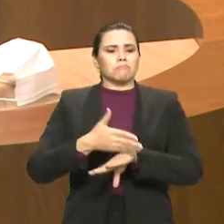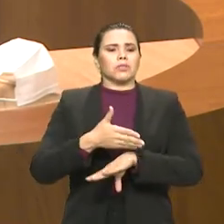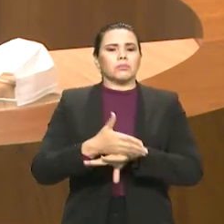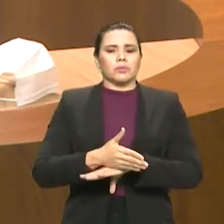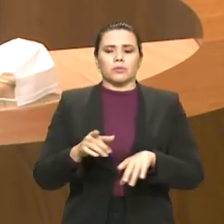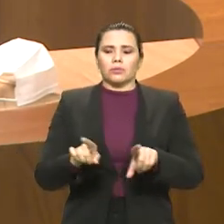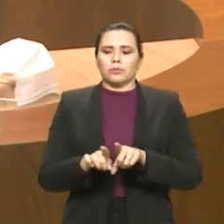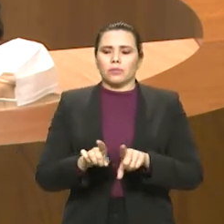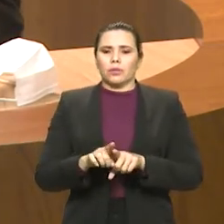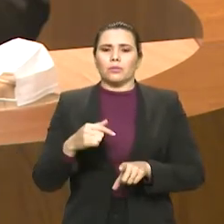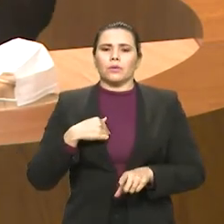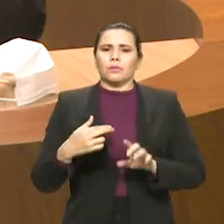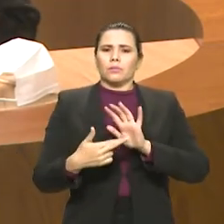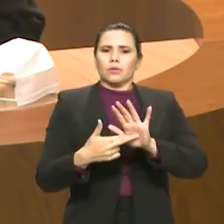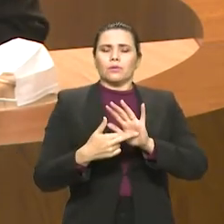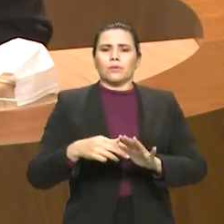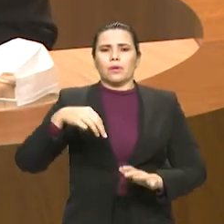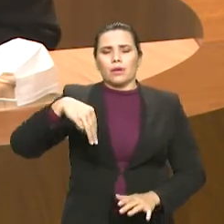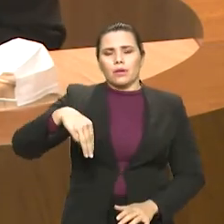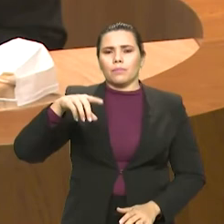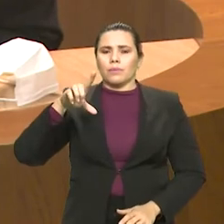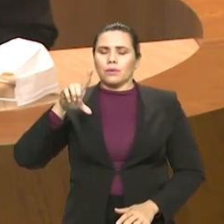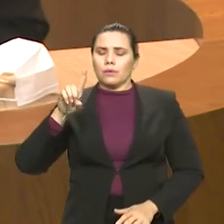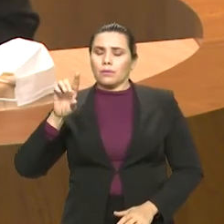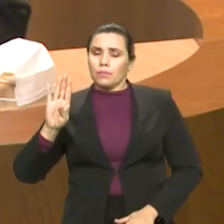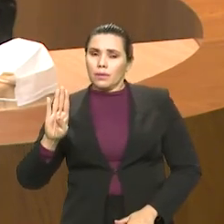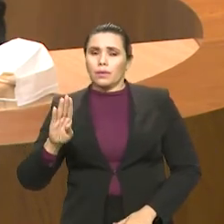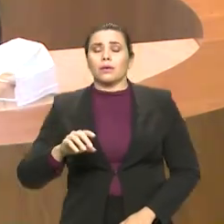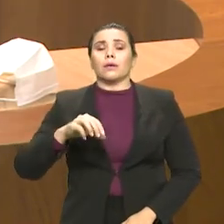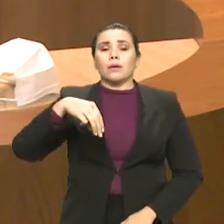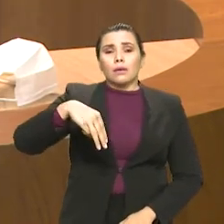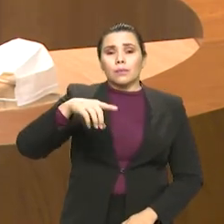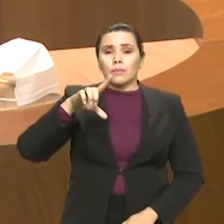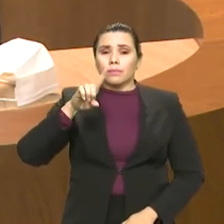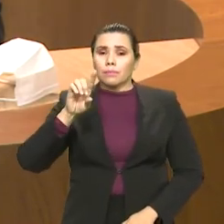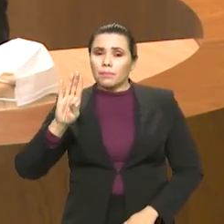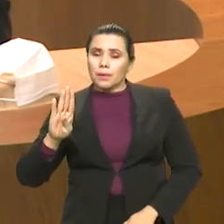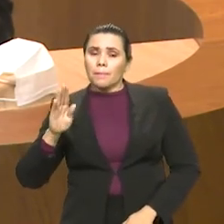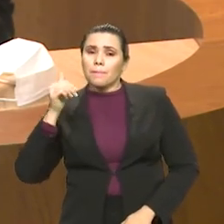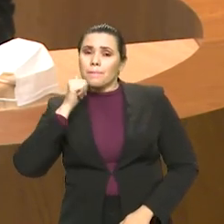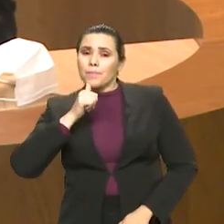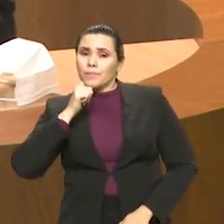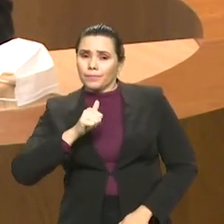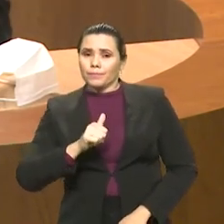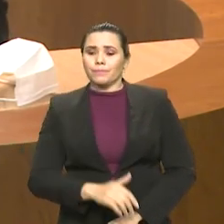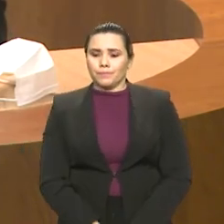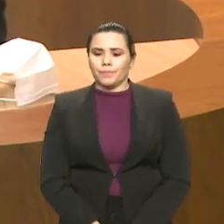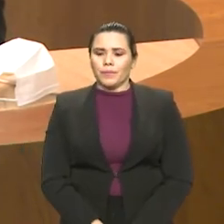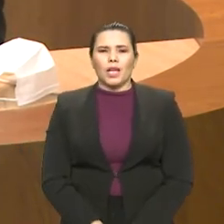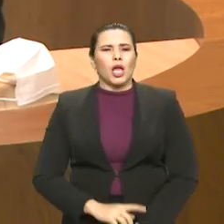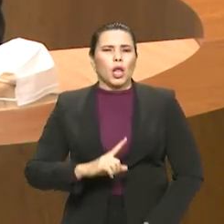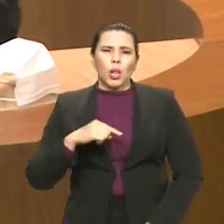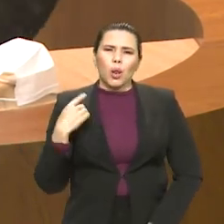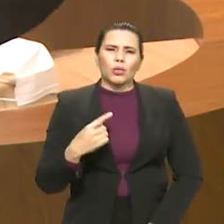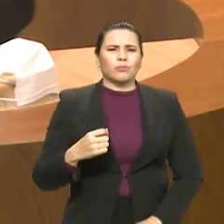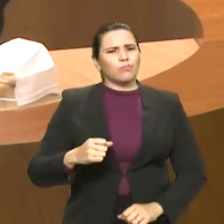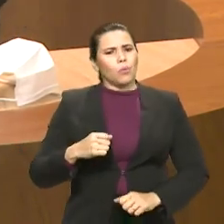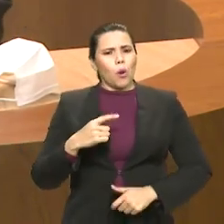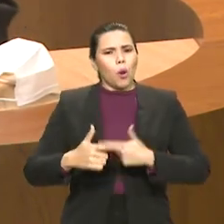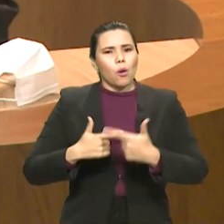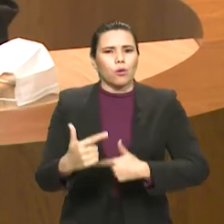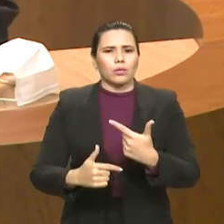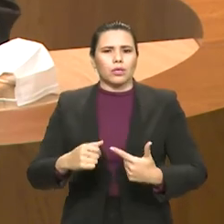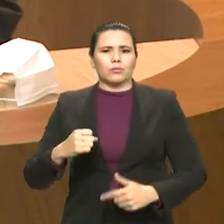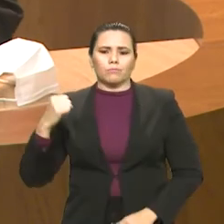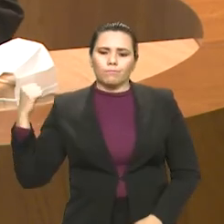do meu partido, MDB, MDB Mulher, onde a gente tem trabalhado tanto para aumentar o empoderamento político das mulheres e